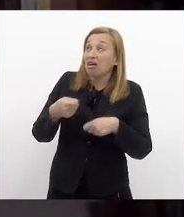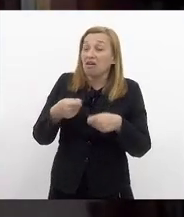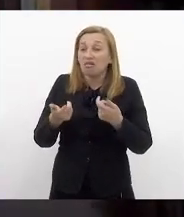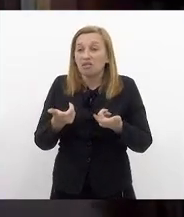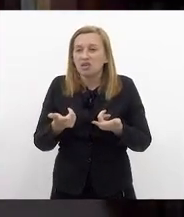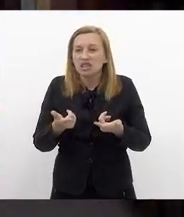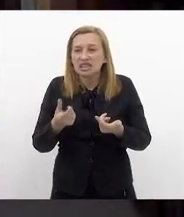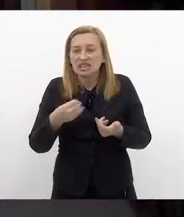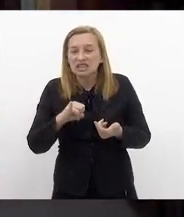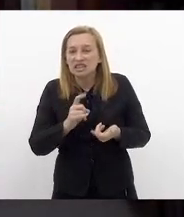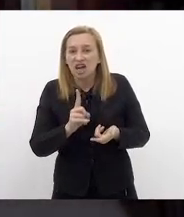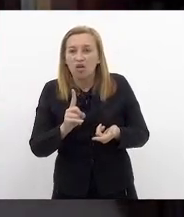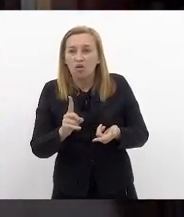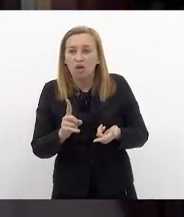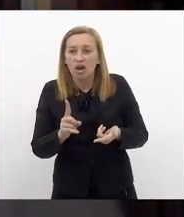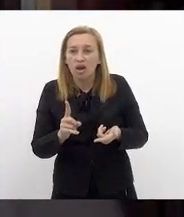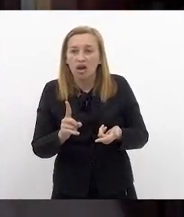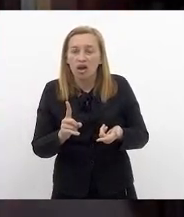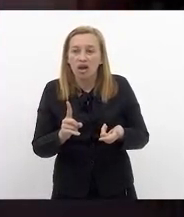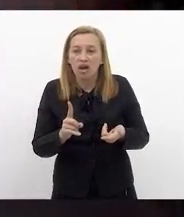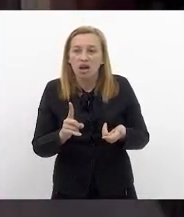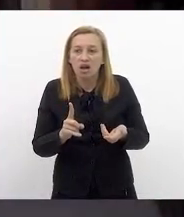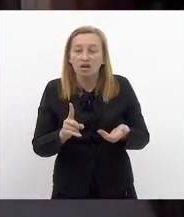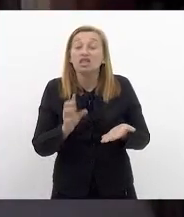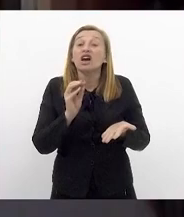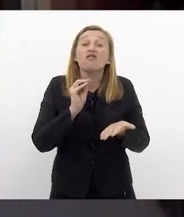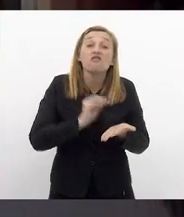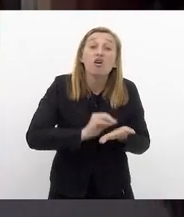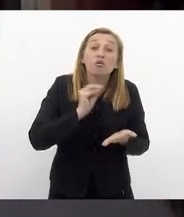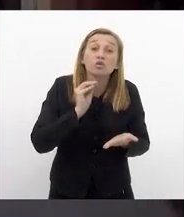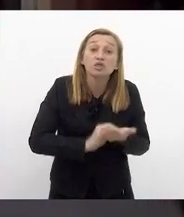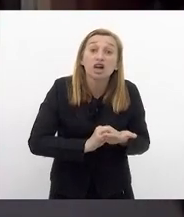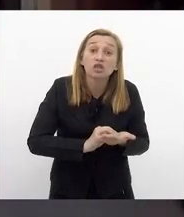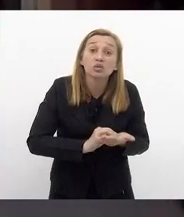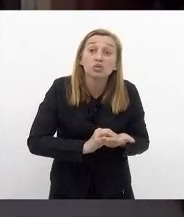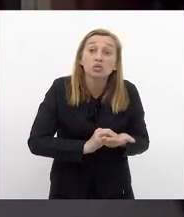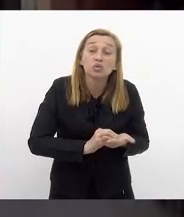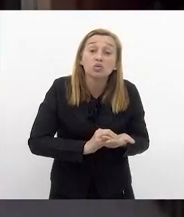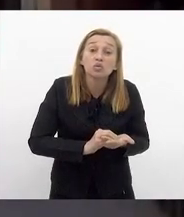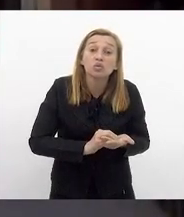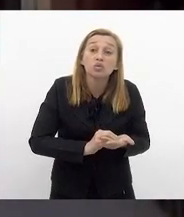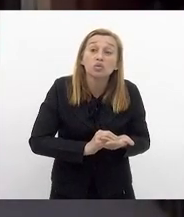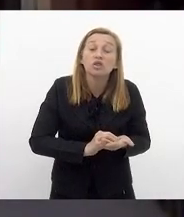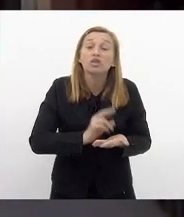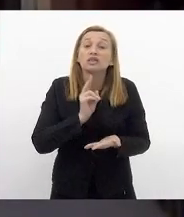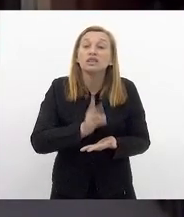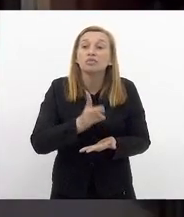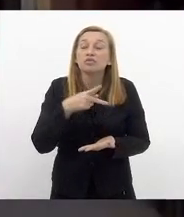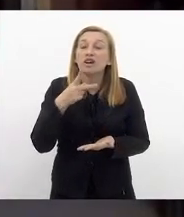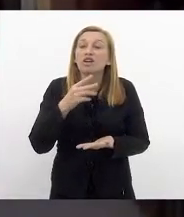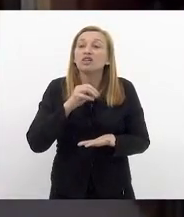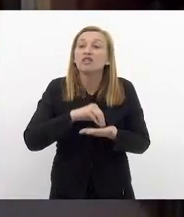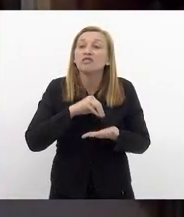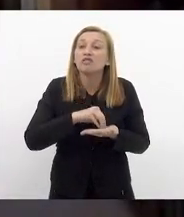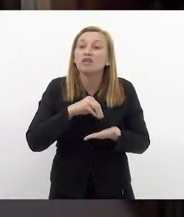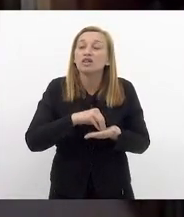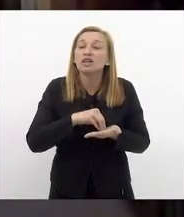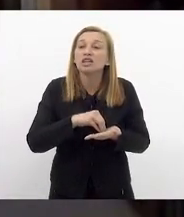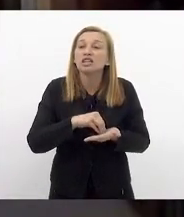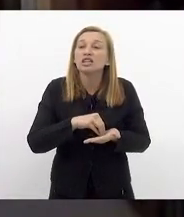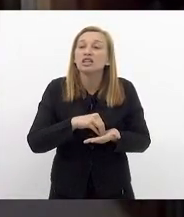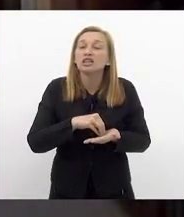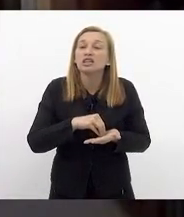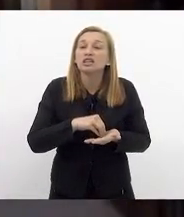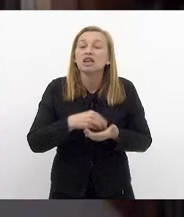se não for assim, está faltando, eu sempre falei, está faltando a